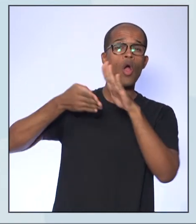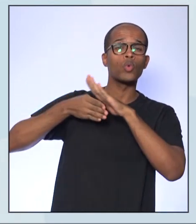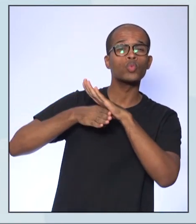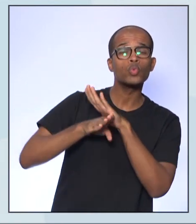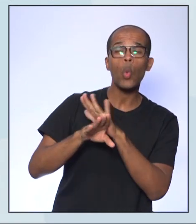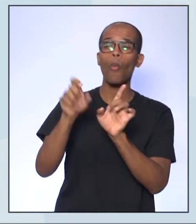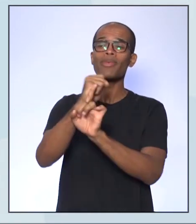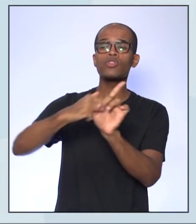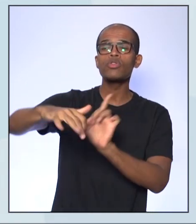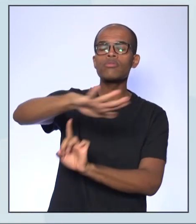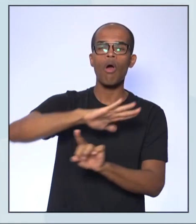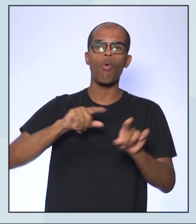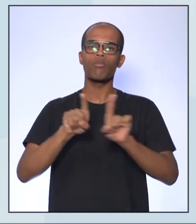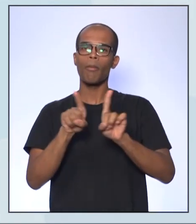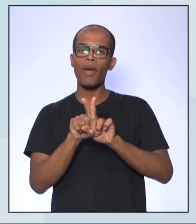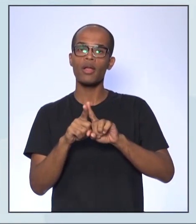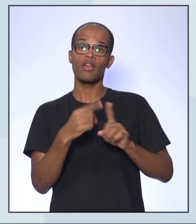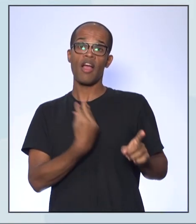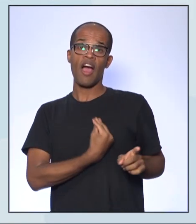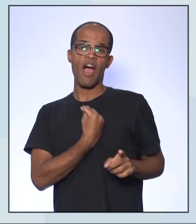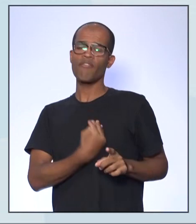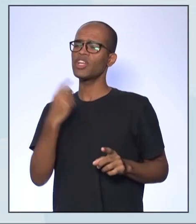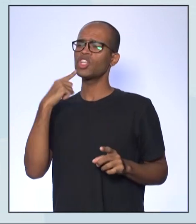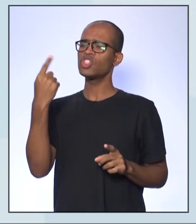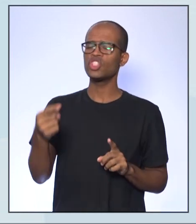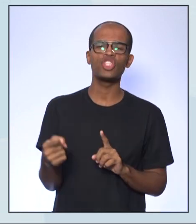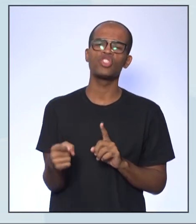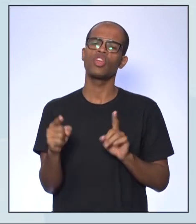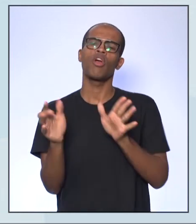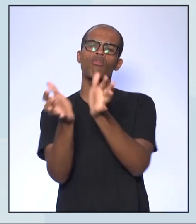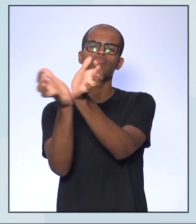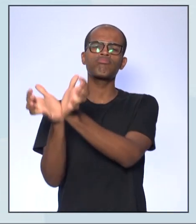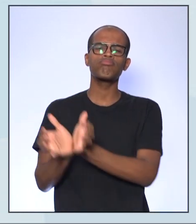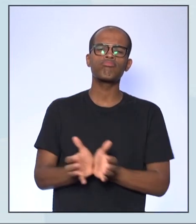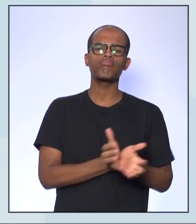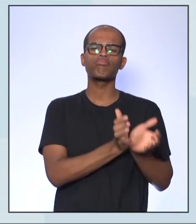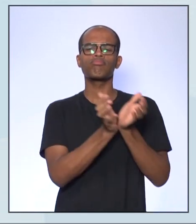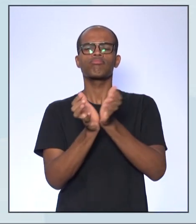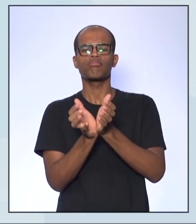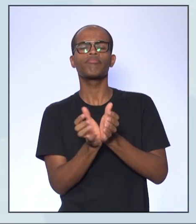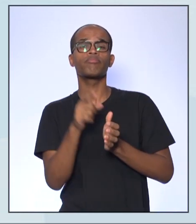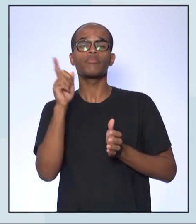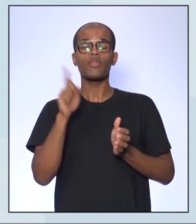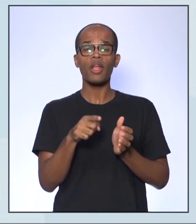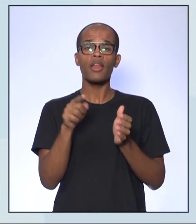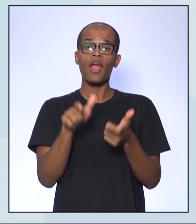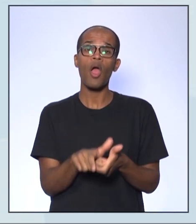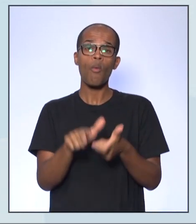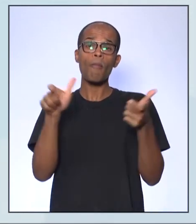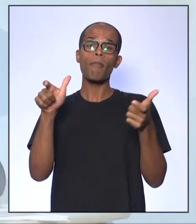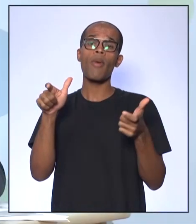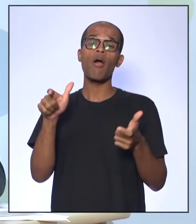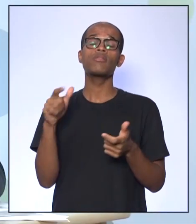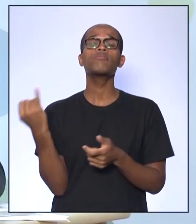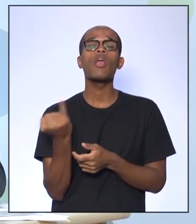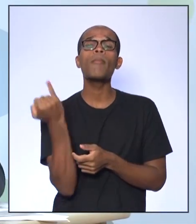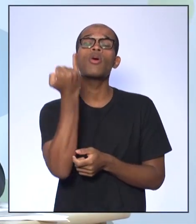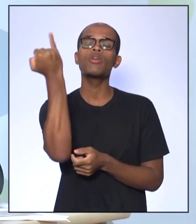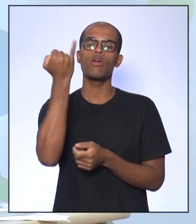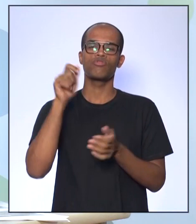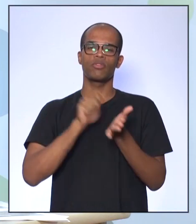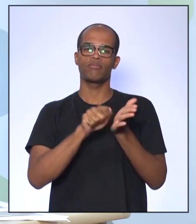sociais, além de retratar a vida cotidiana das classes populares. É considerado um dos mais importantes escritores